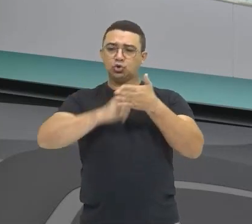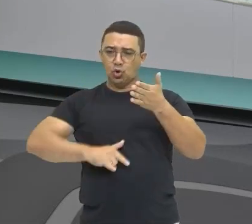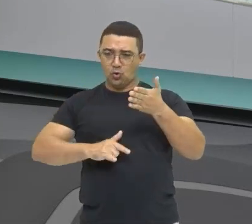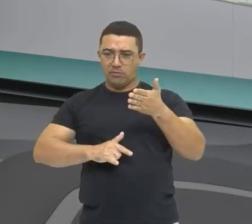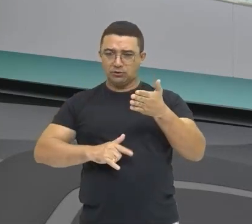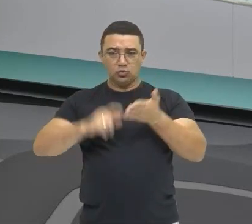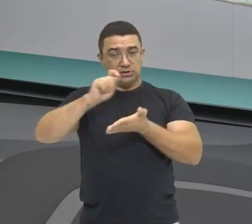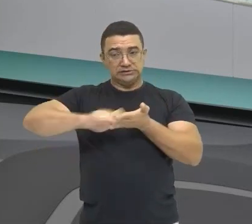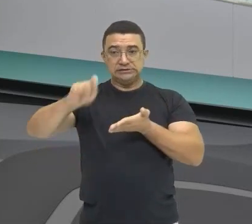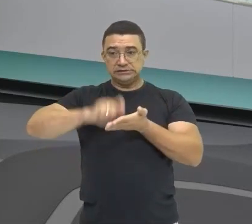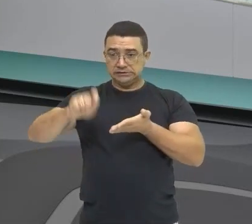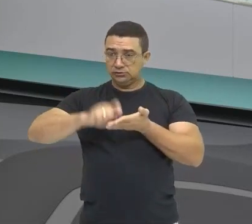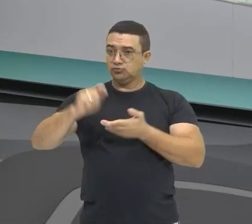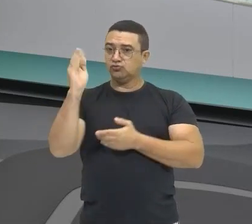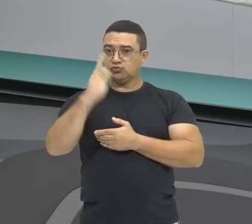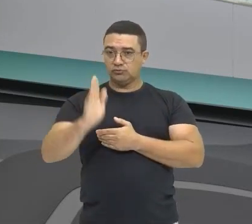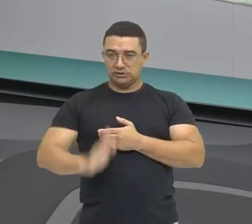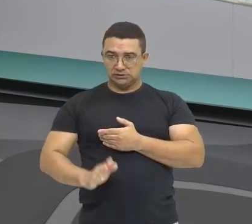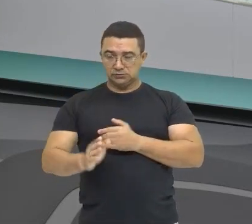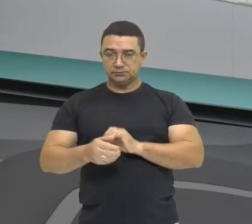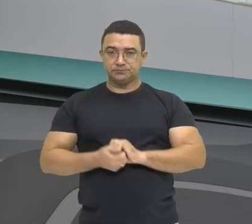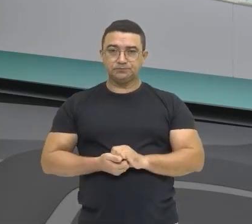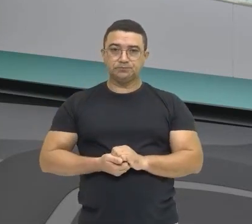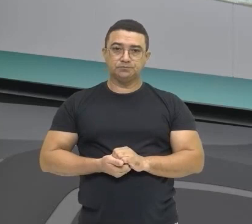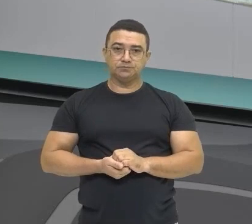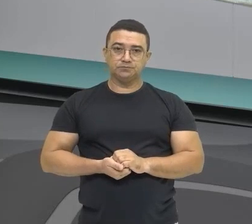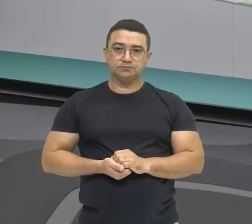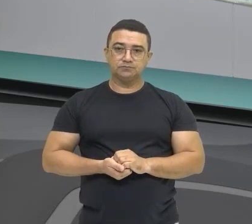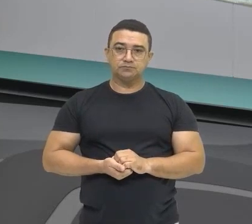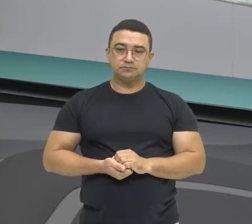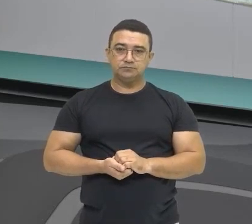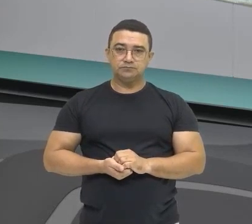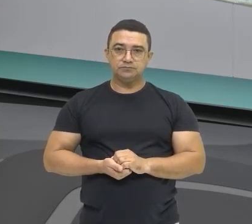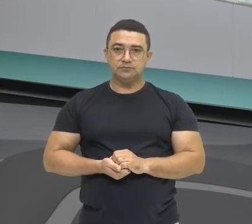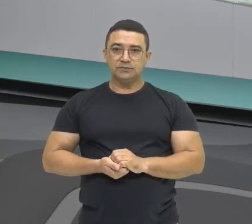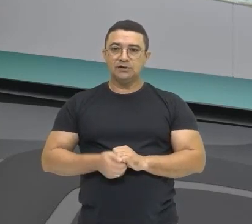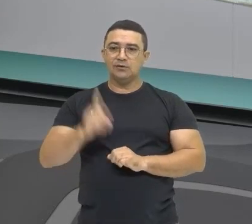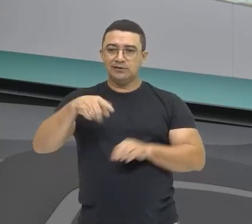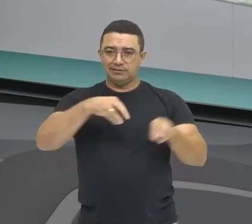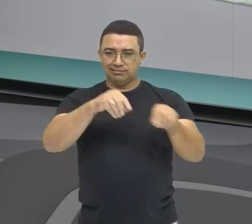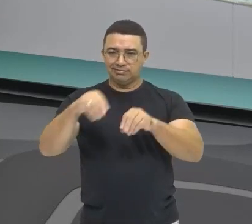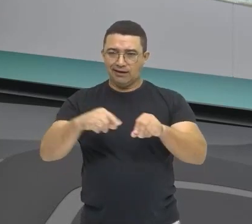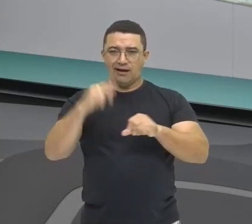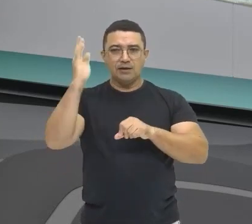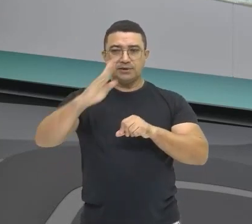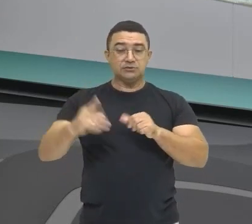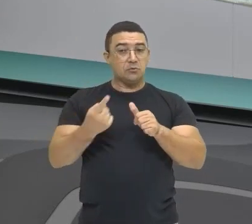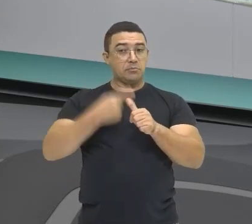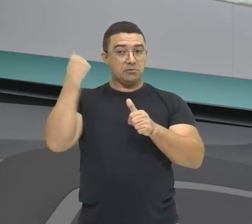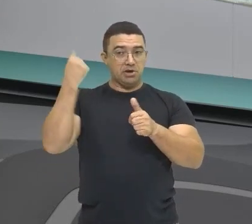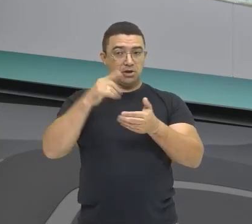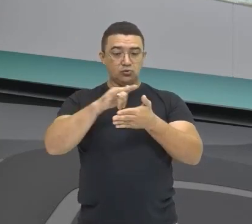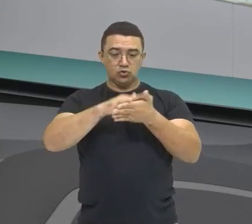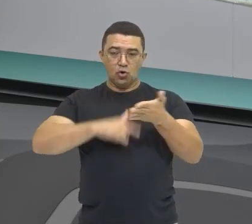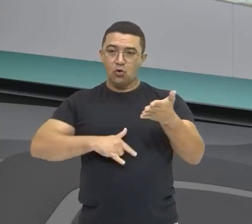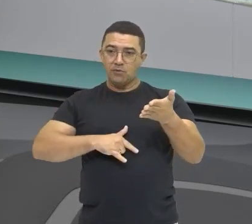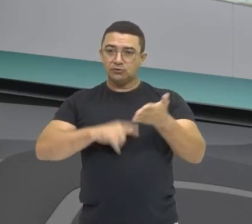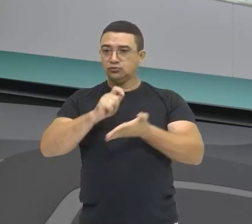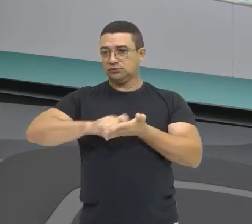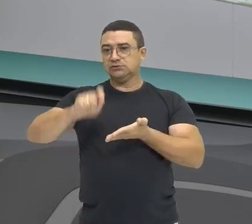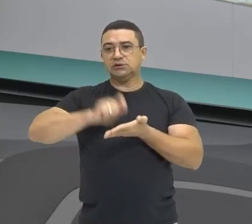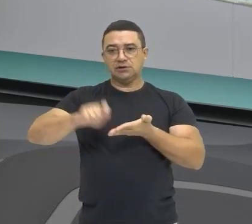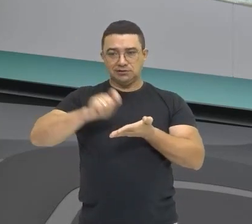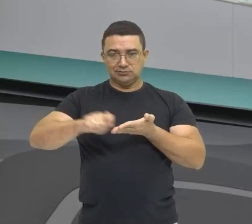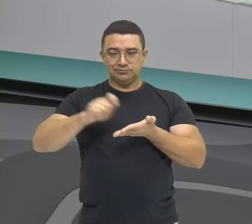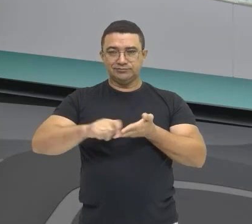no Brasil. Então, é o primeiro documento escrito em solo brasileiro, o primeiro. Lembra quando eu falei para você